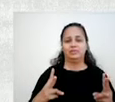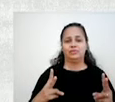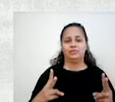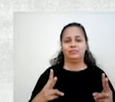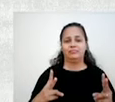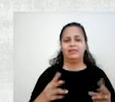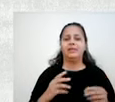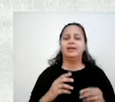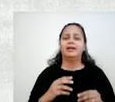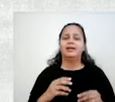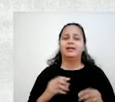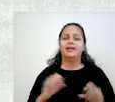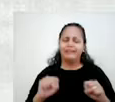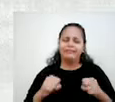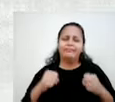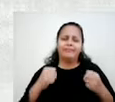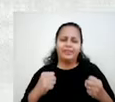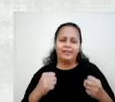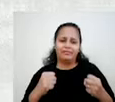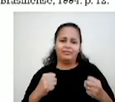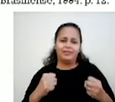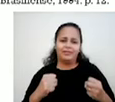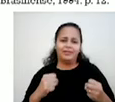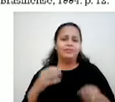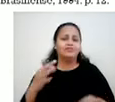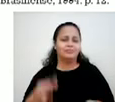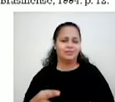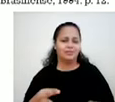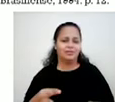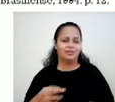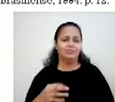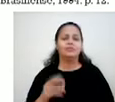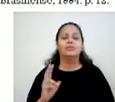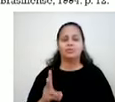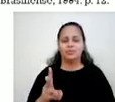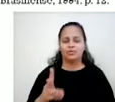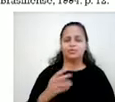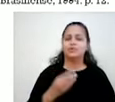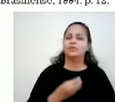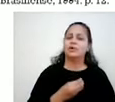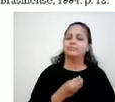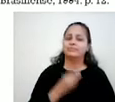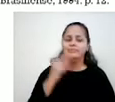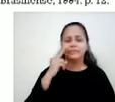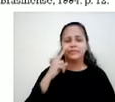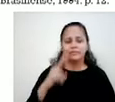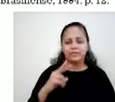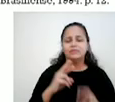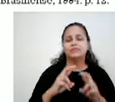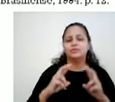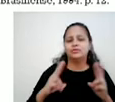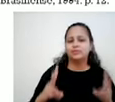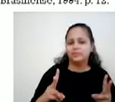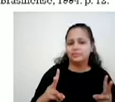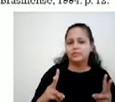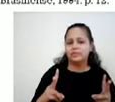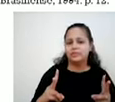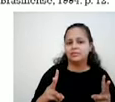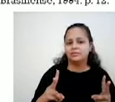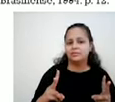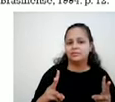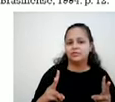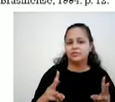estavam defendendo o que era o certo. Vamos continuar vendo como são diferentes os pontos de